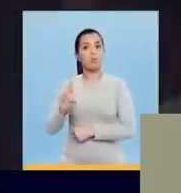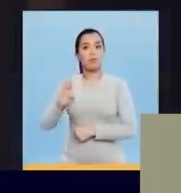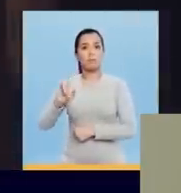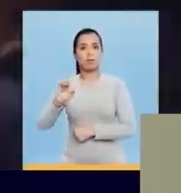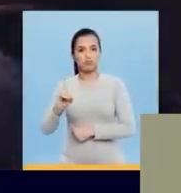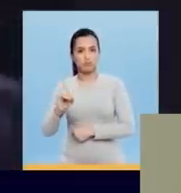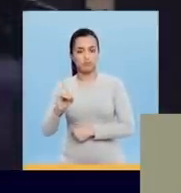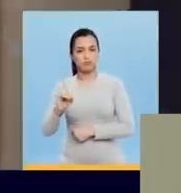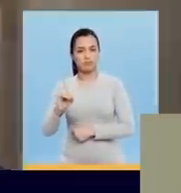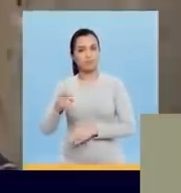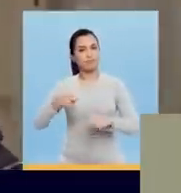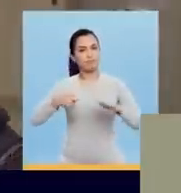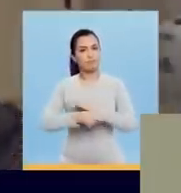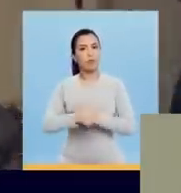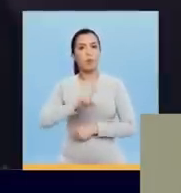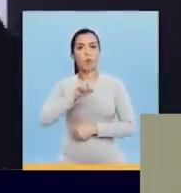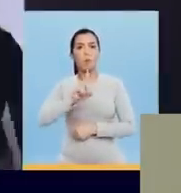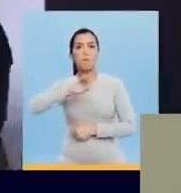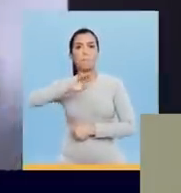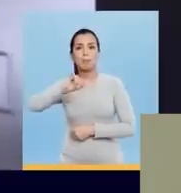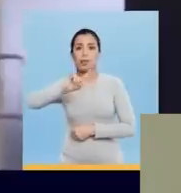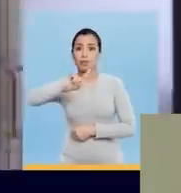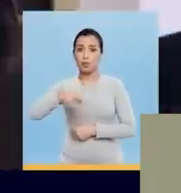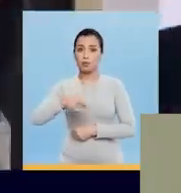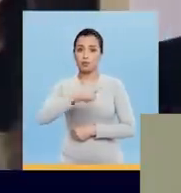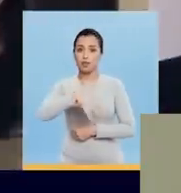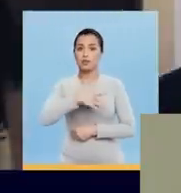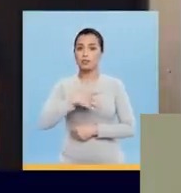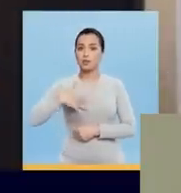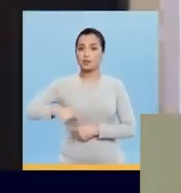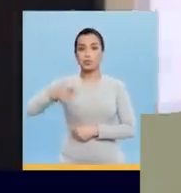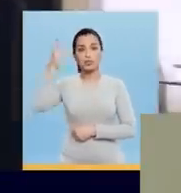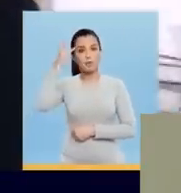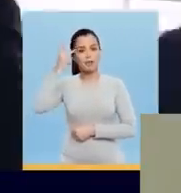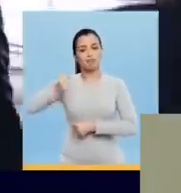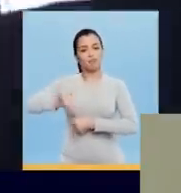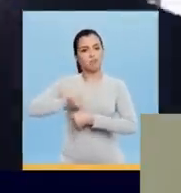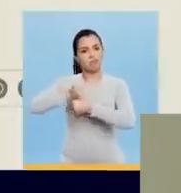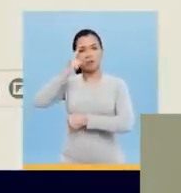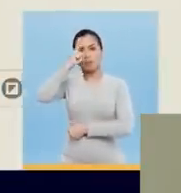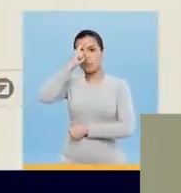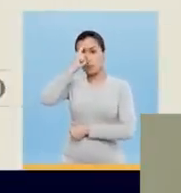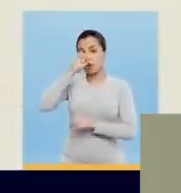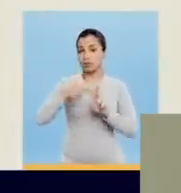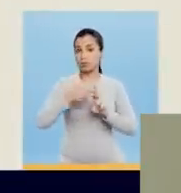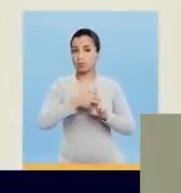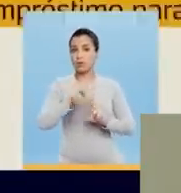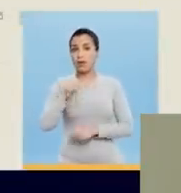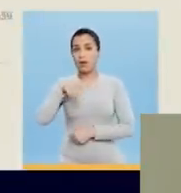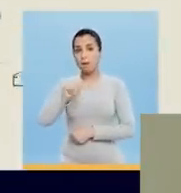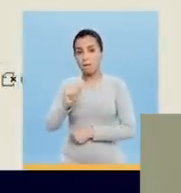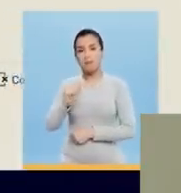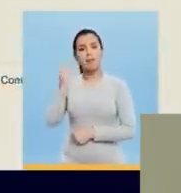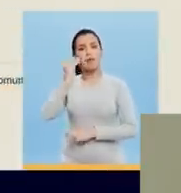Desenvolvimento, o BID, para investir R$1 bilhão na saúde de São Paulo. Reformar hospitais,